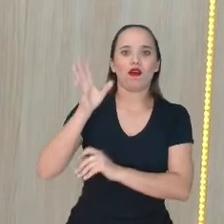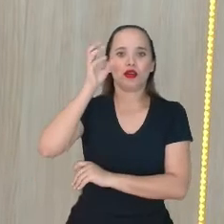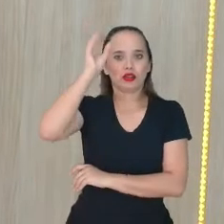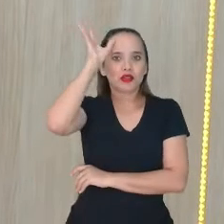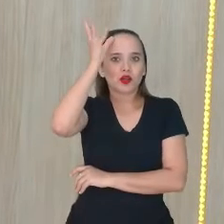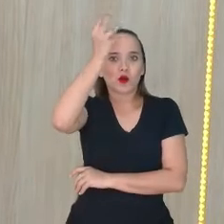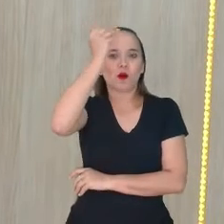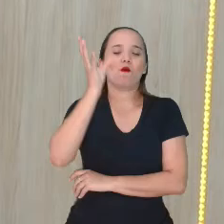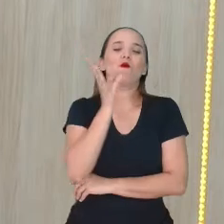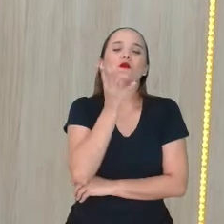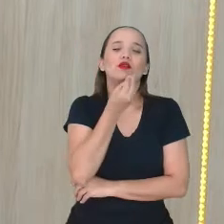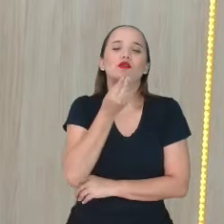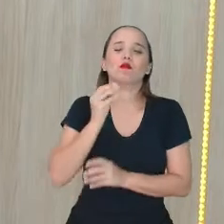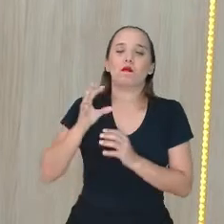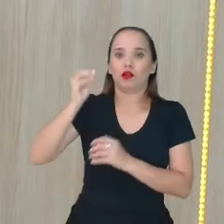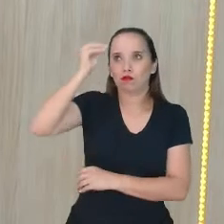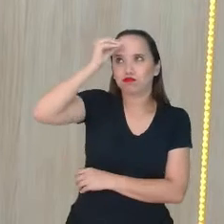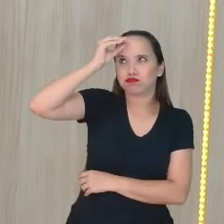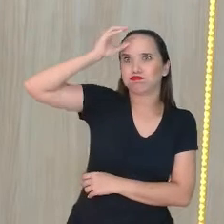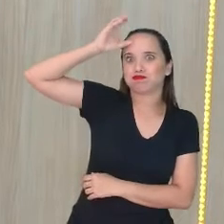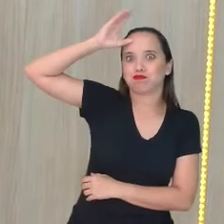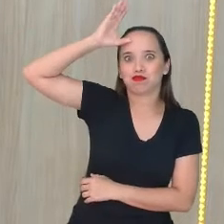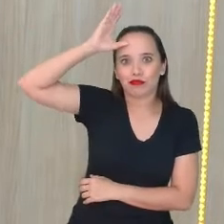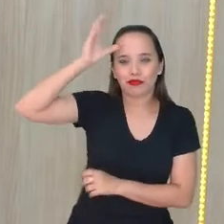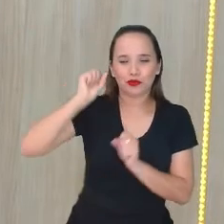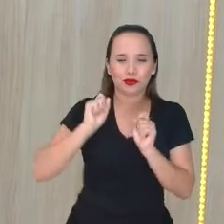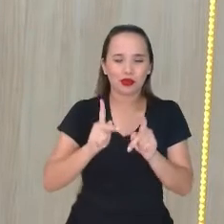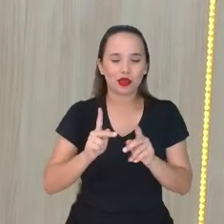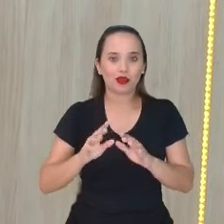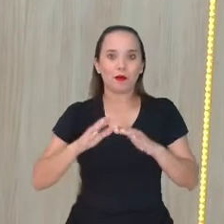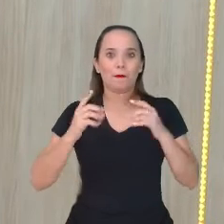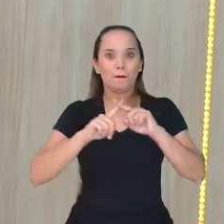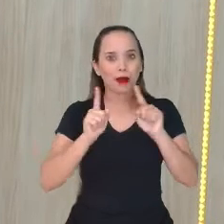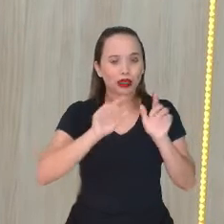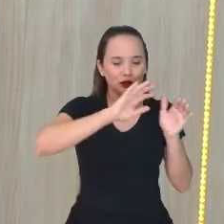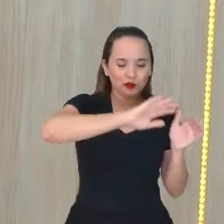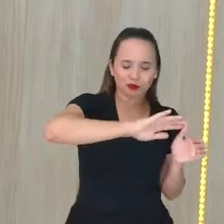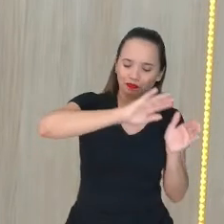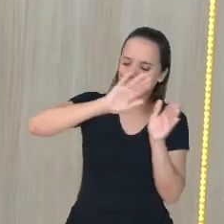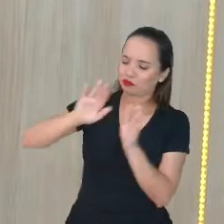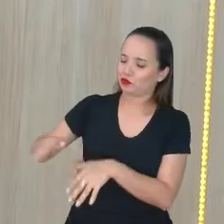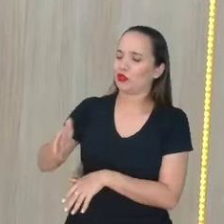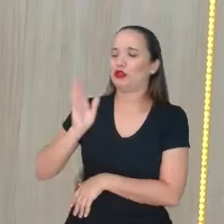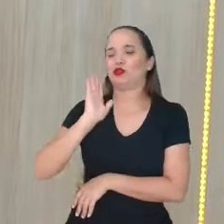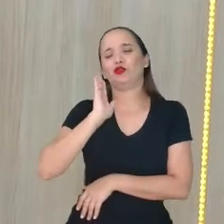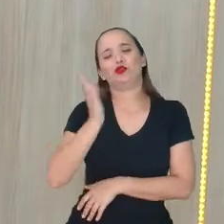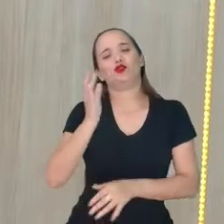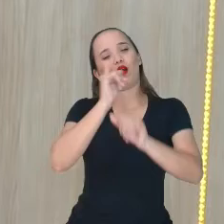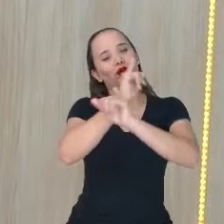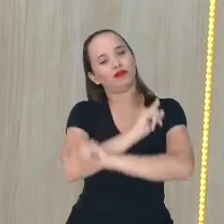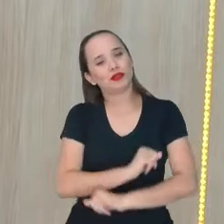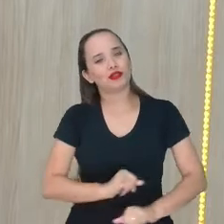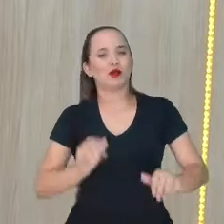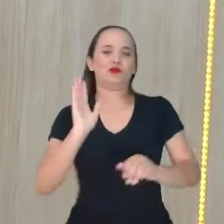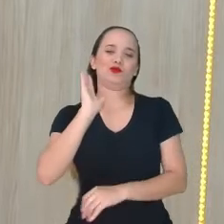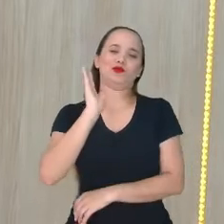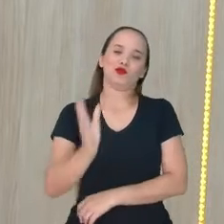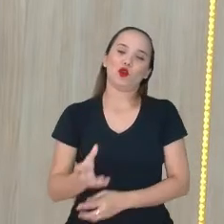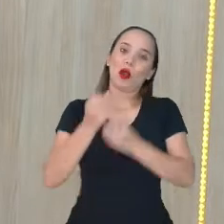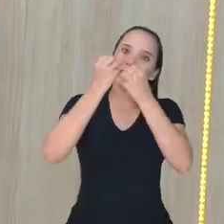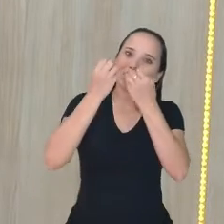conhecimento todo, certo? Mas sem mais conversa, né? A gente já deu os informes iniciais, a gente já deu